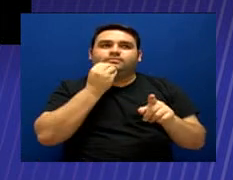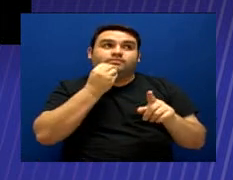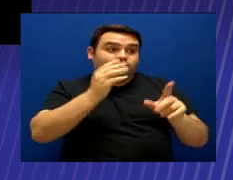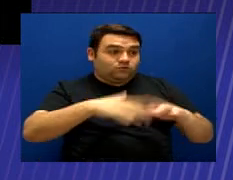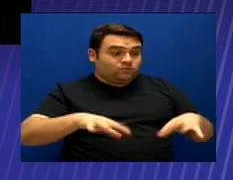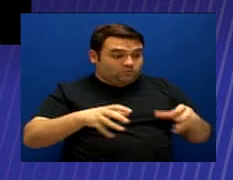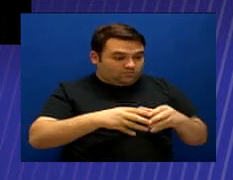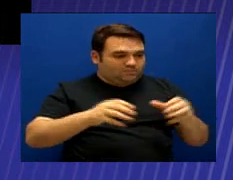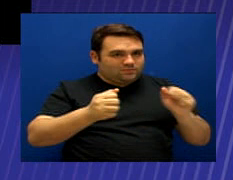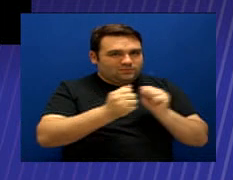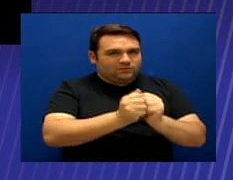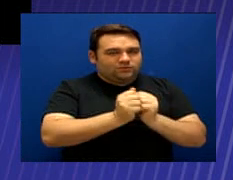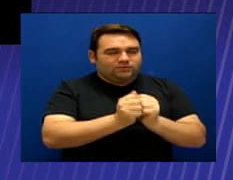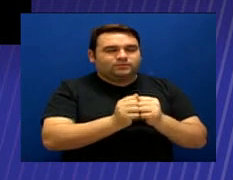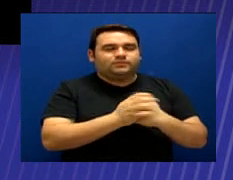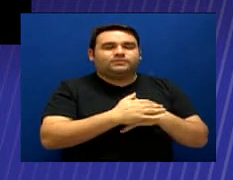juntos,